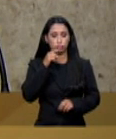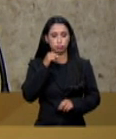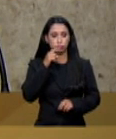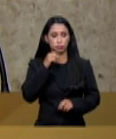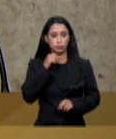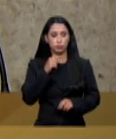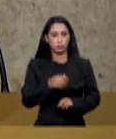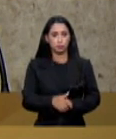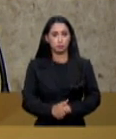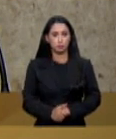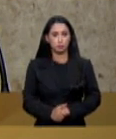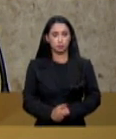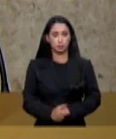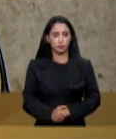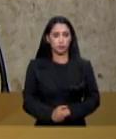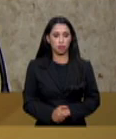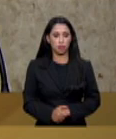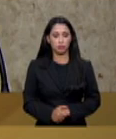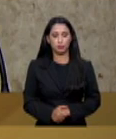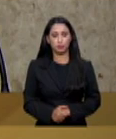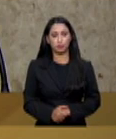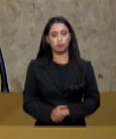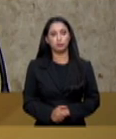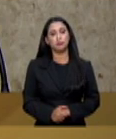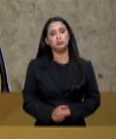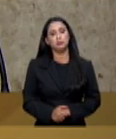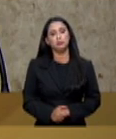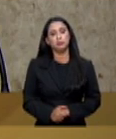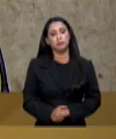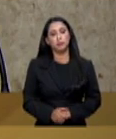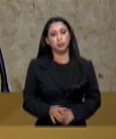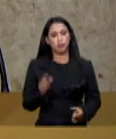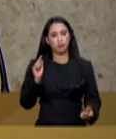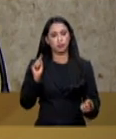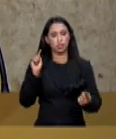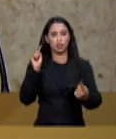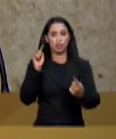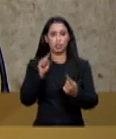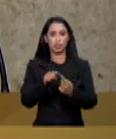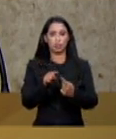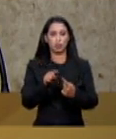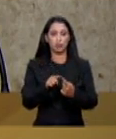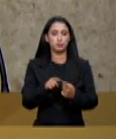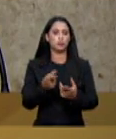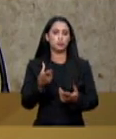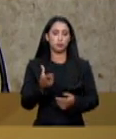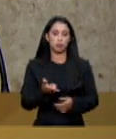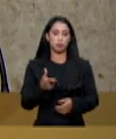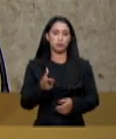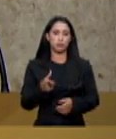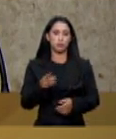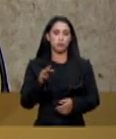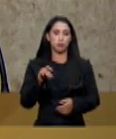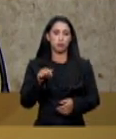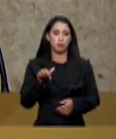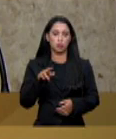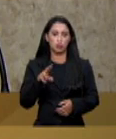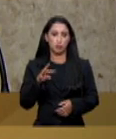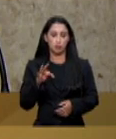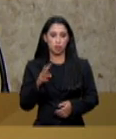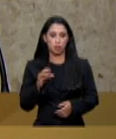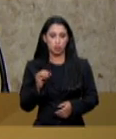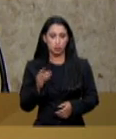ele vota pela restrição do objeto das ações, a constitucionalidade do artigo 2º, e no mérito manifesta-se